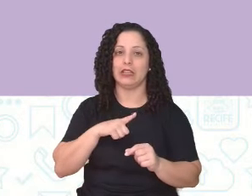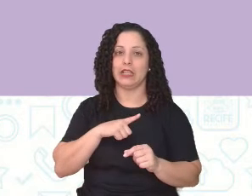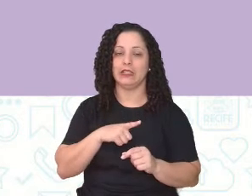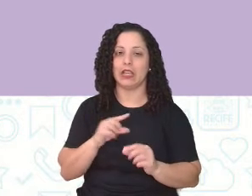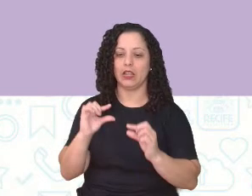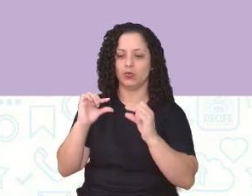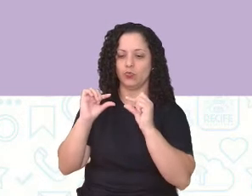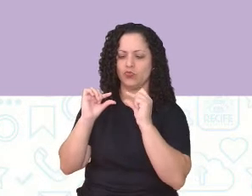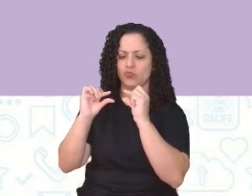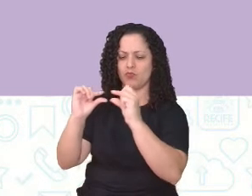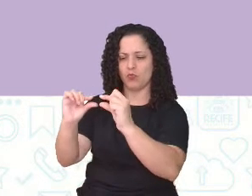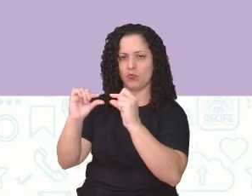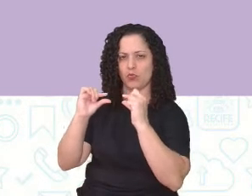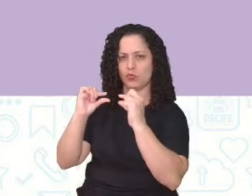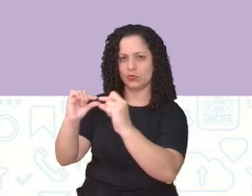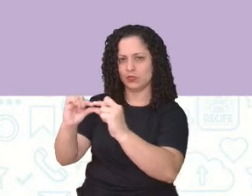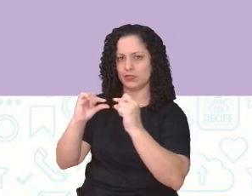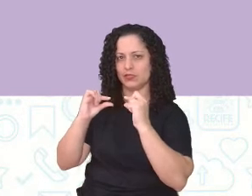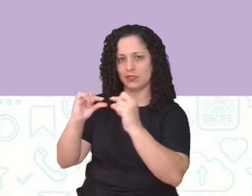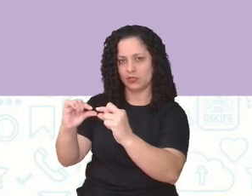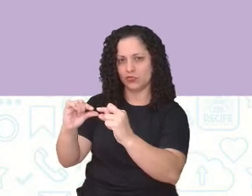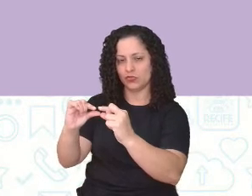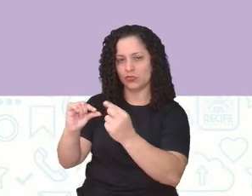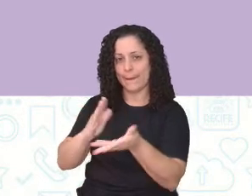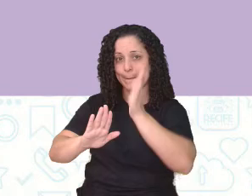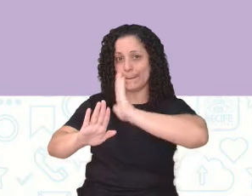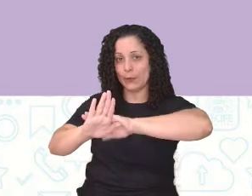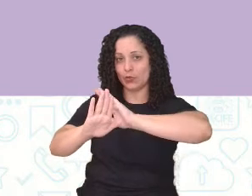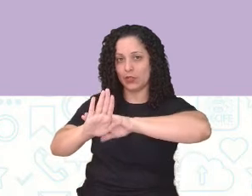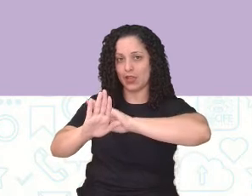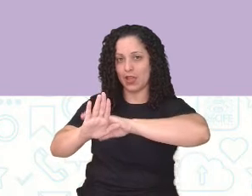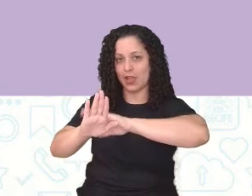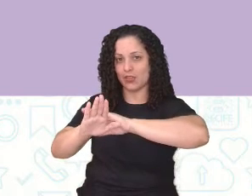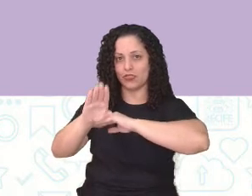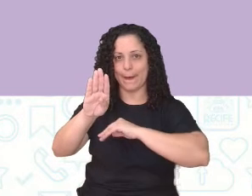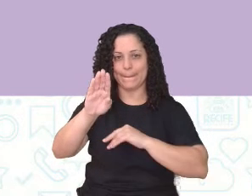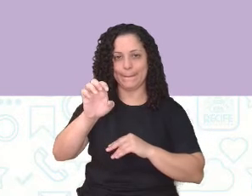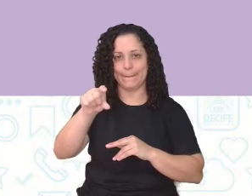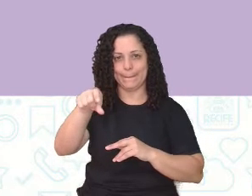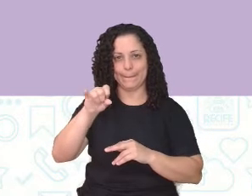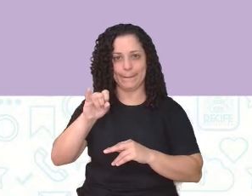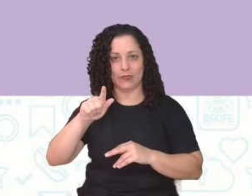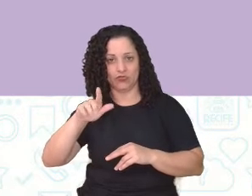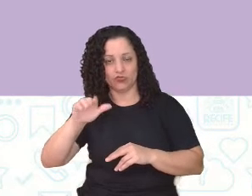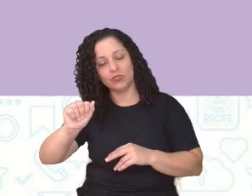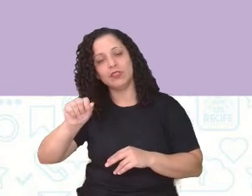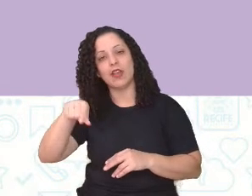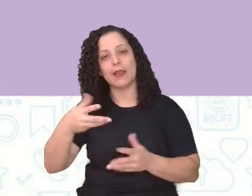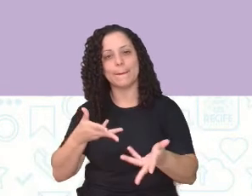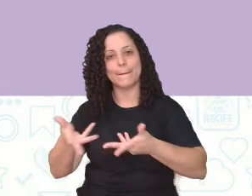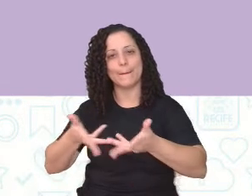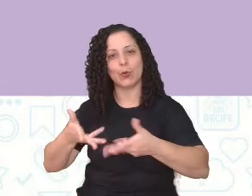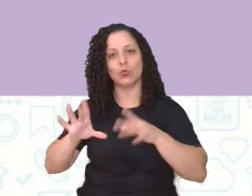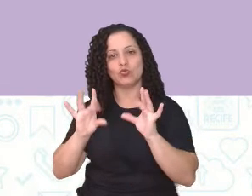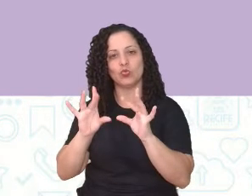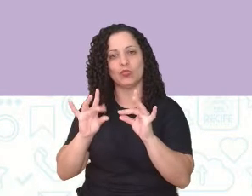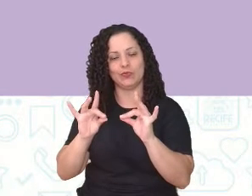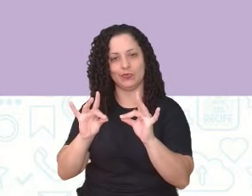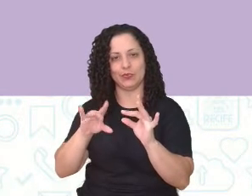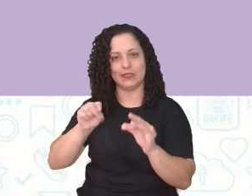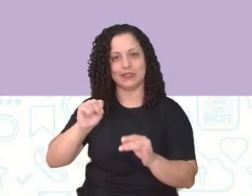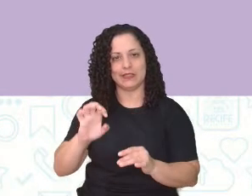bolsas pequenas, elas são localizadas atrás da bexiga e produz o líquido seminal, que vai compor o